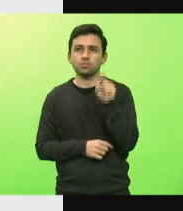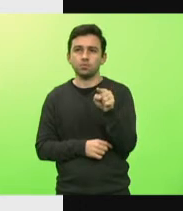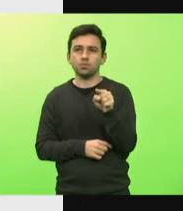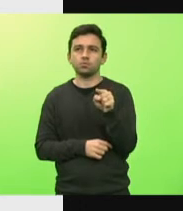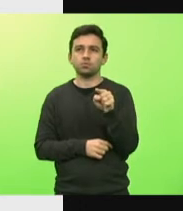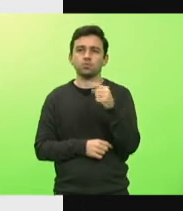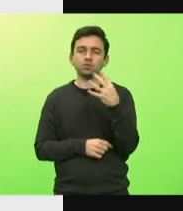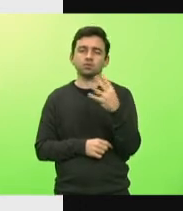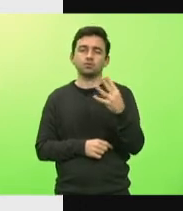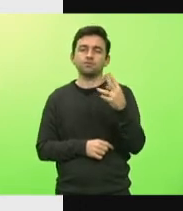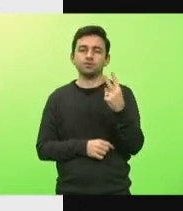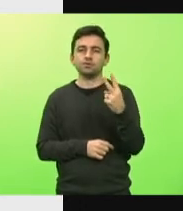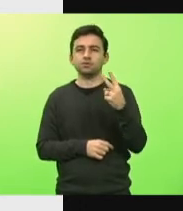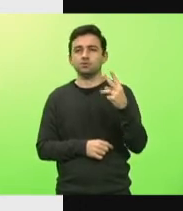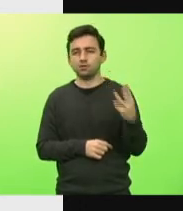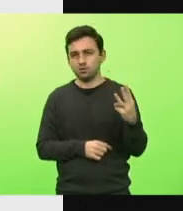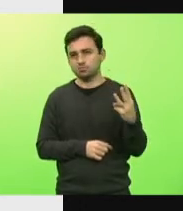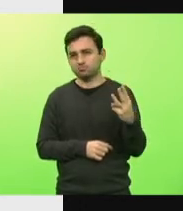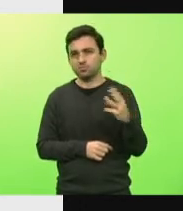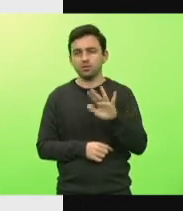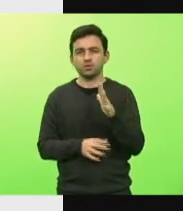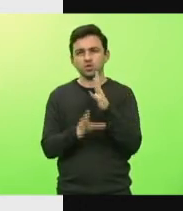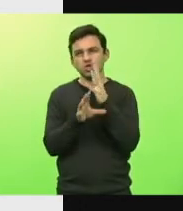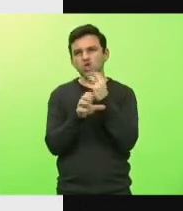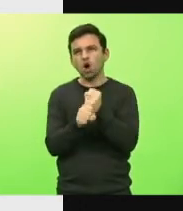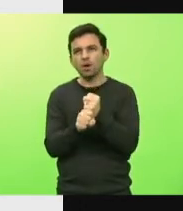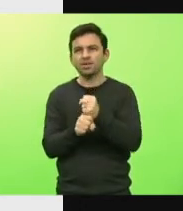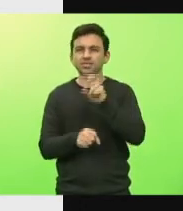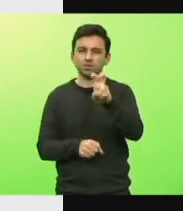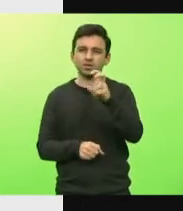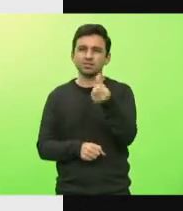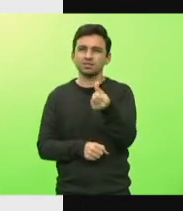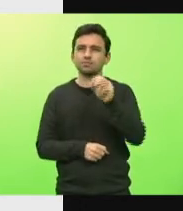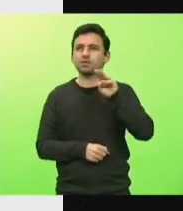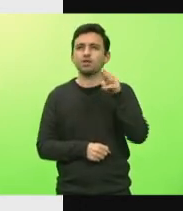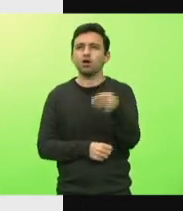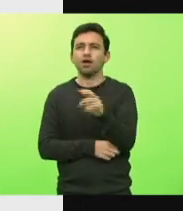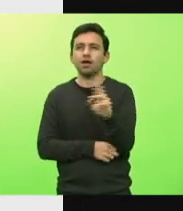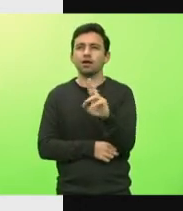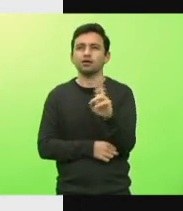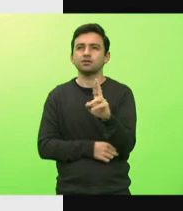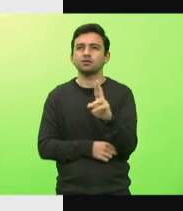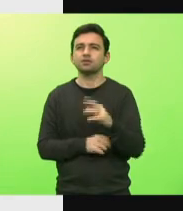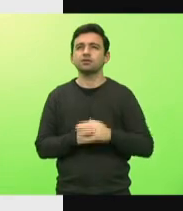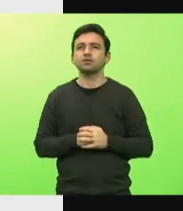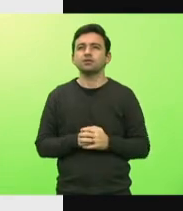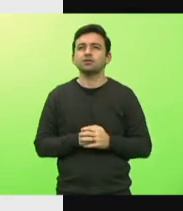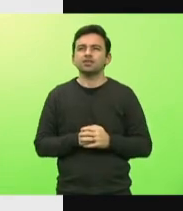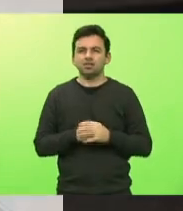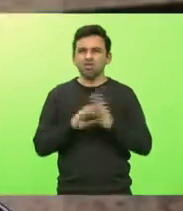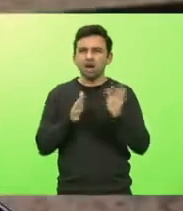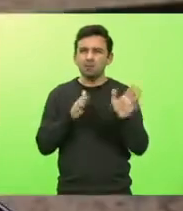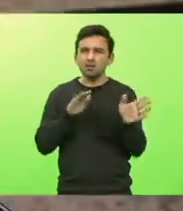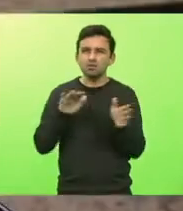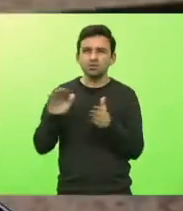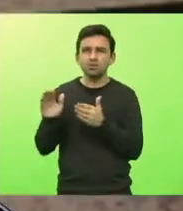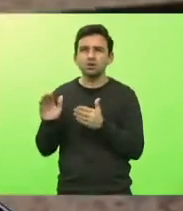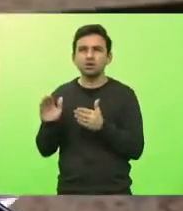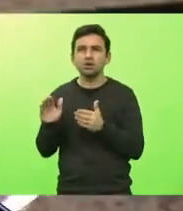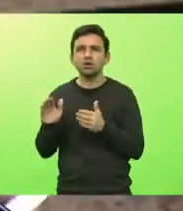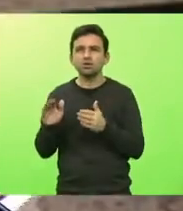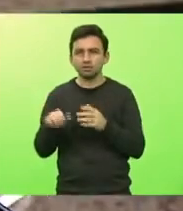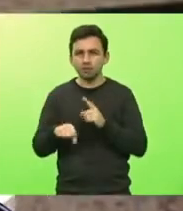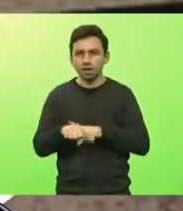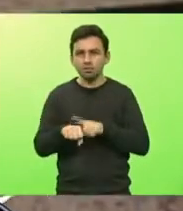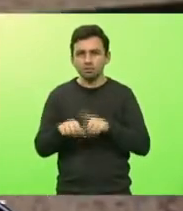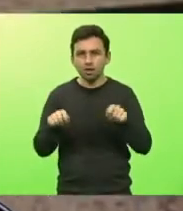44.423 milhões. Dá um total de 56 milhões. Ah, mas já era para ter passado, Gessé. Será que ainda não está em tempo? Vamos